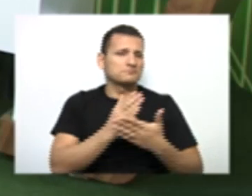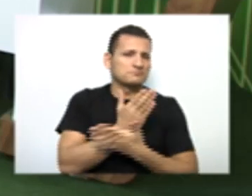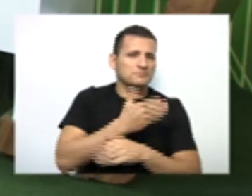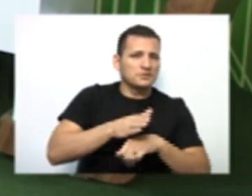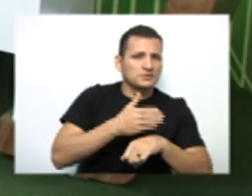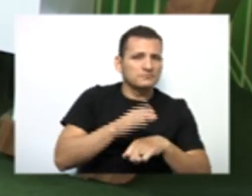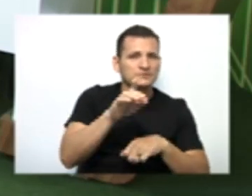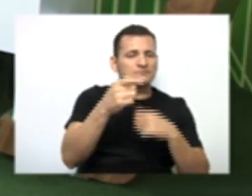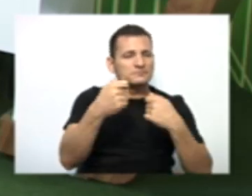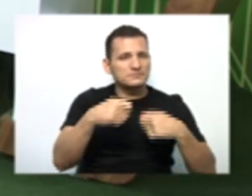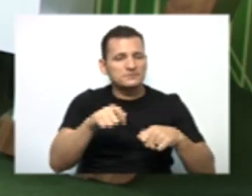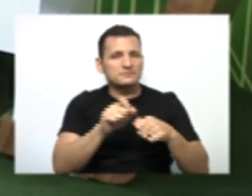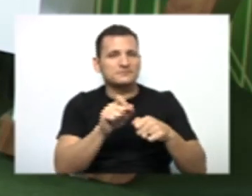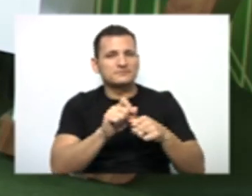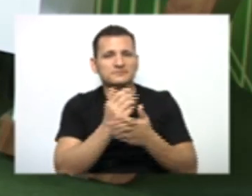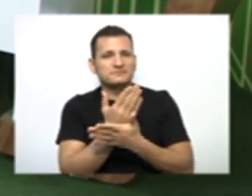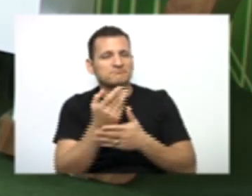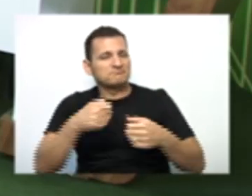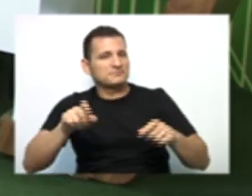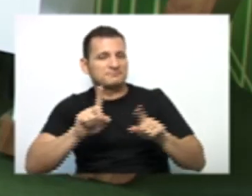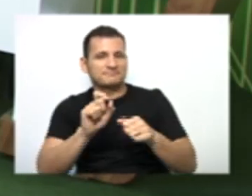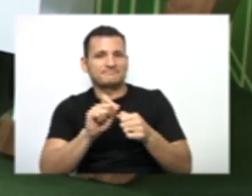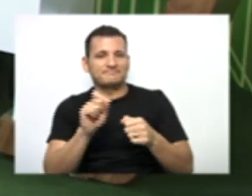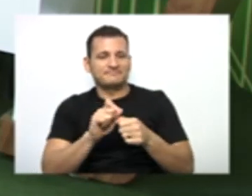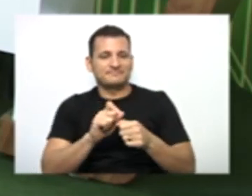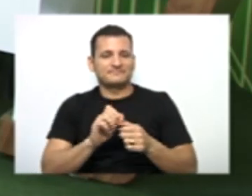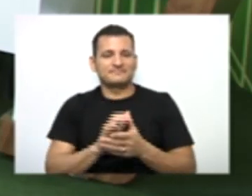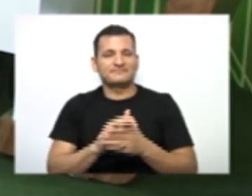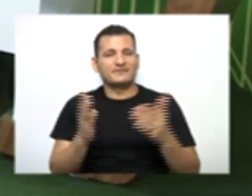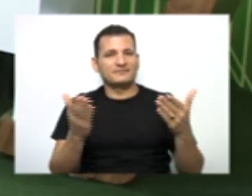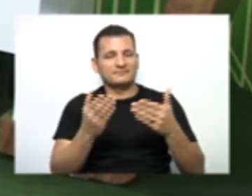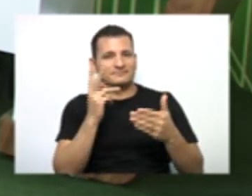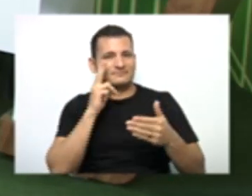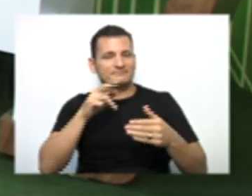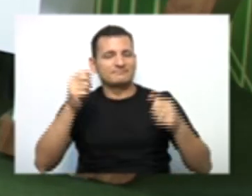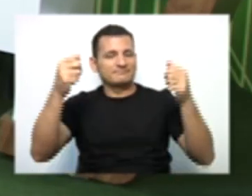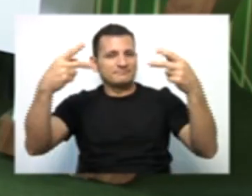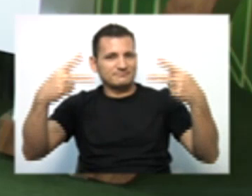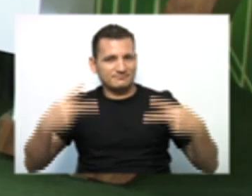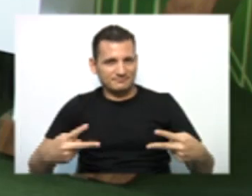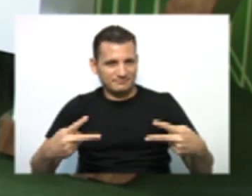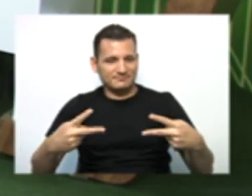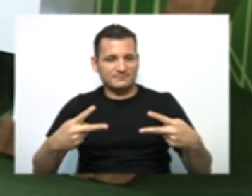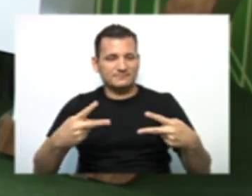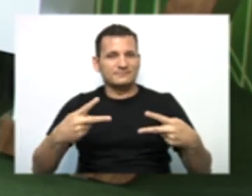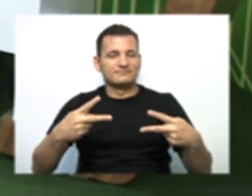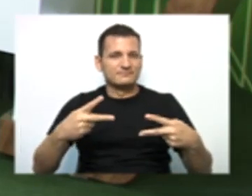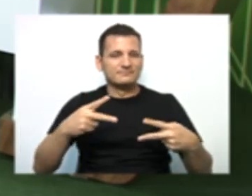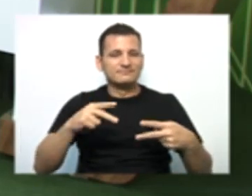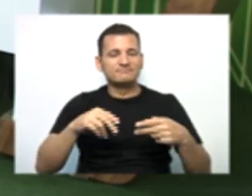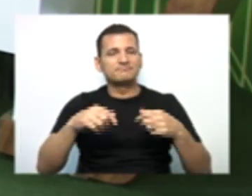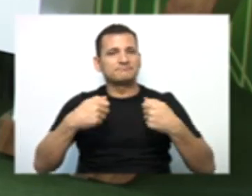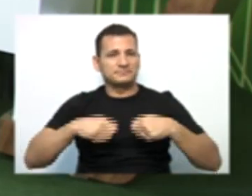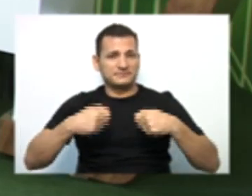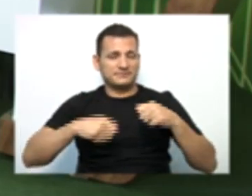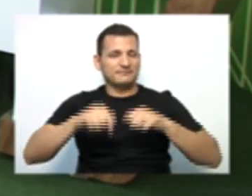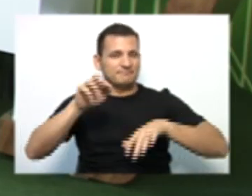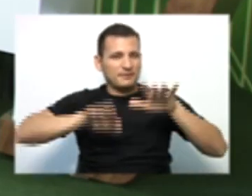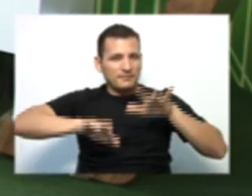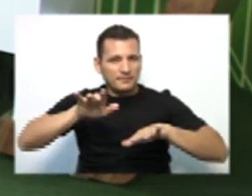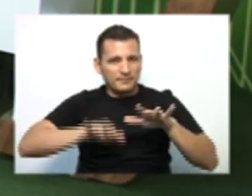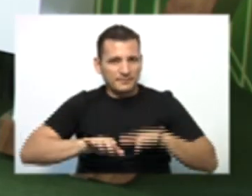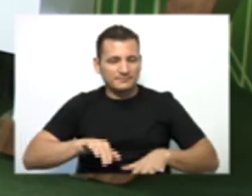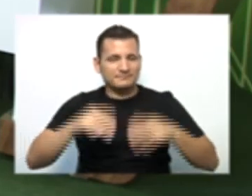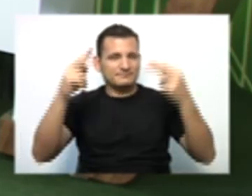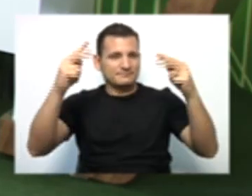também, tá? Ajudar nesse quesito também é muito importante. Vamos ver as tags em HTML, que a gente vai precisar escrever bastante, que nem a gente